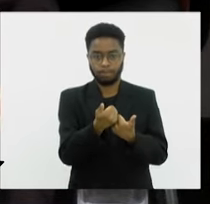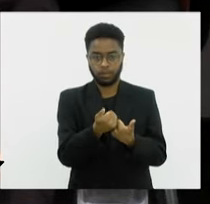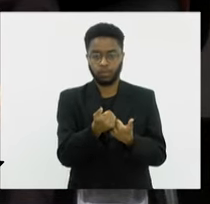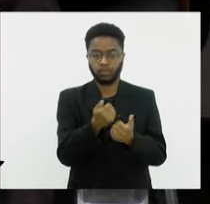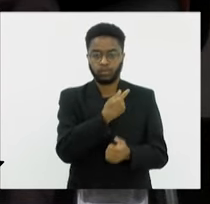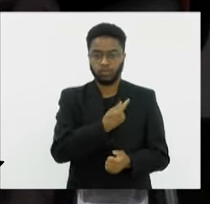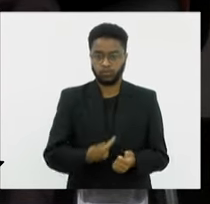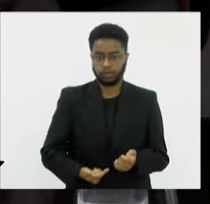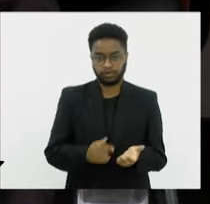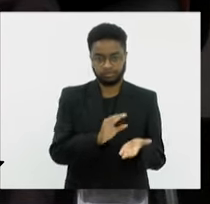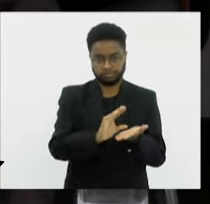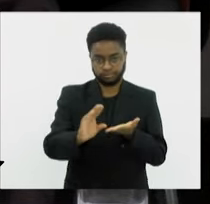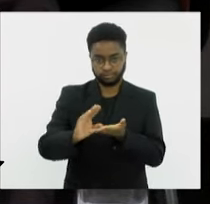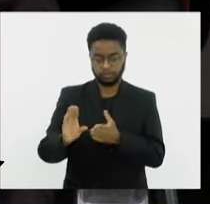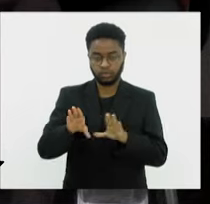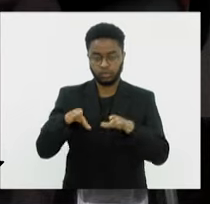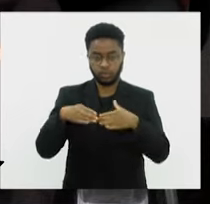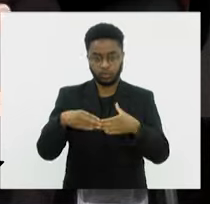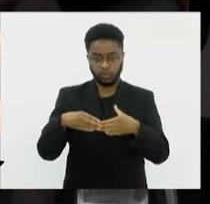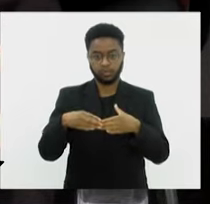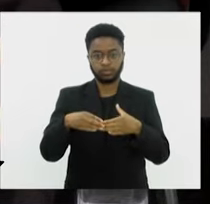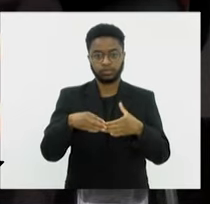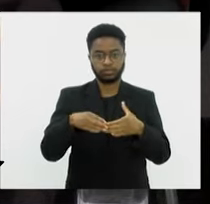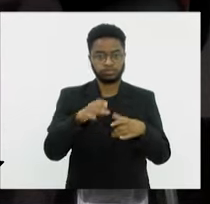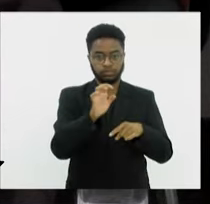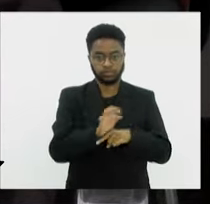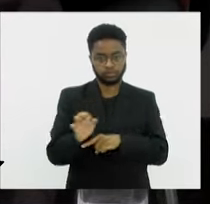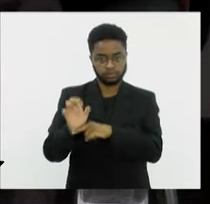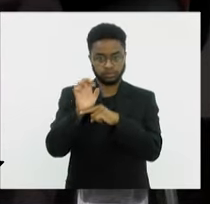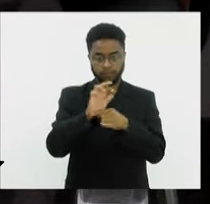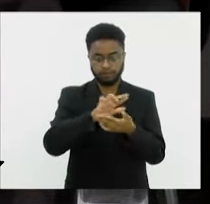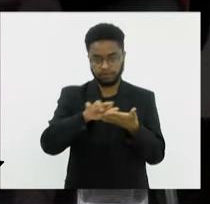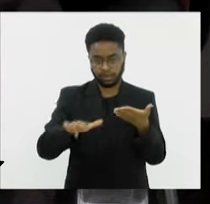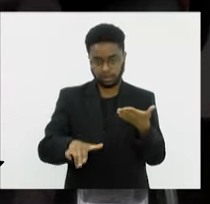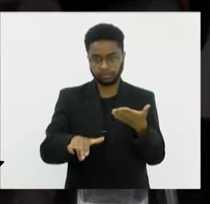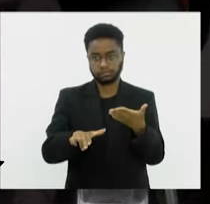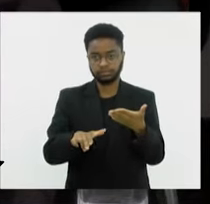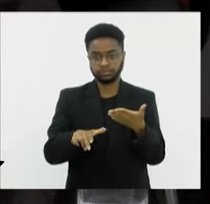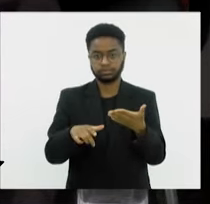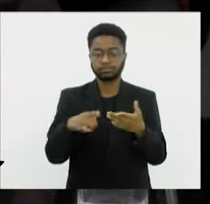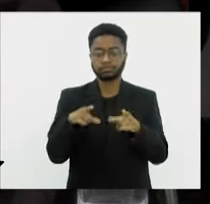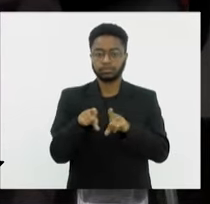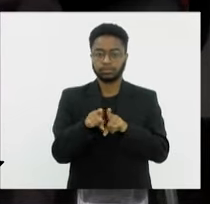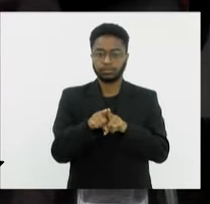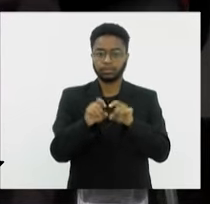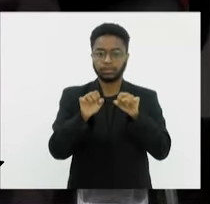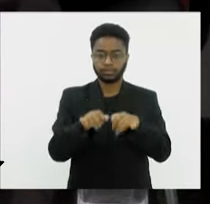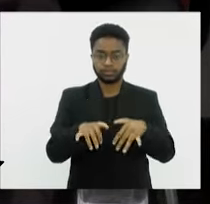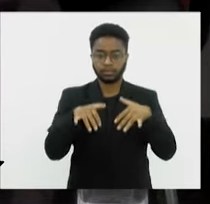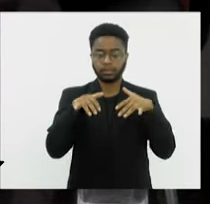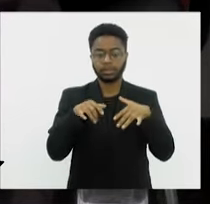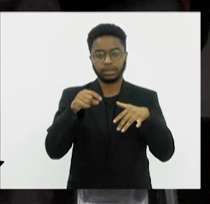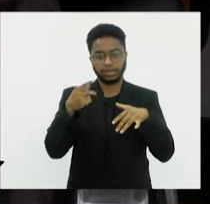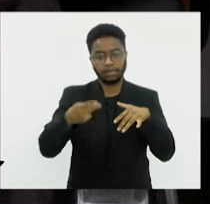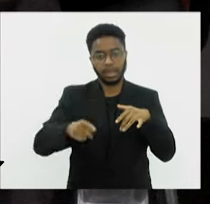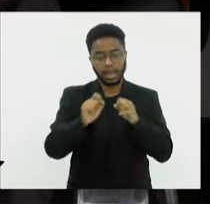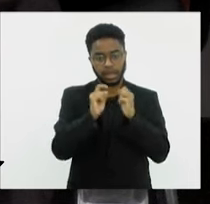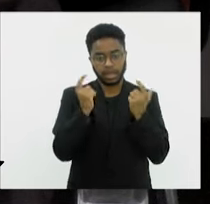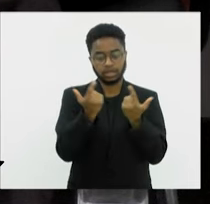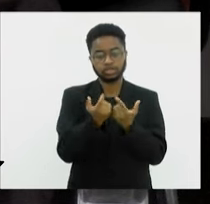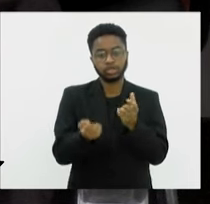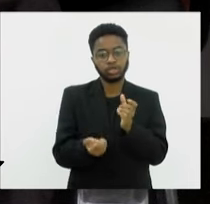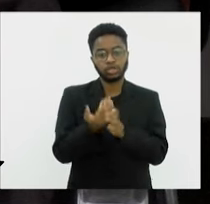das comissões das verdades dos mais diversos estados, a Assembleia Legislativa do Estado do Rio de Janeiro criou